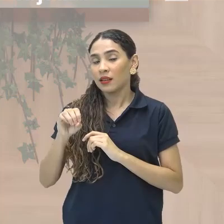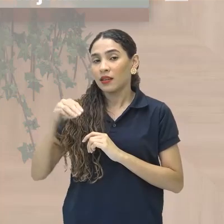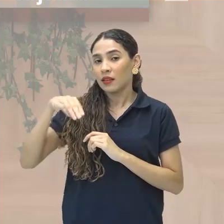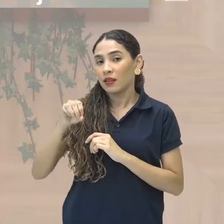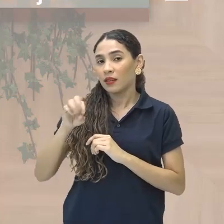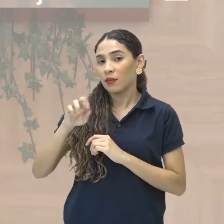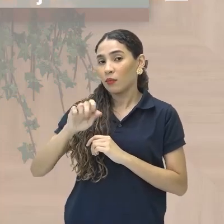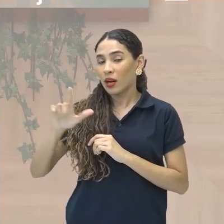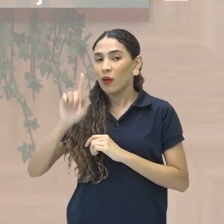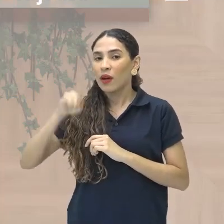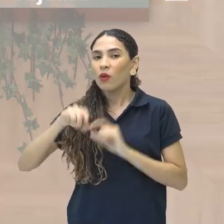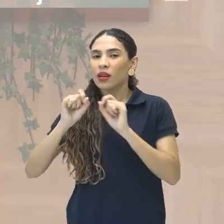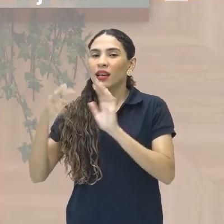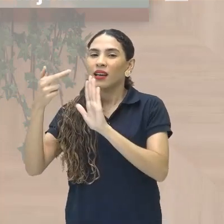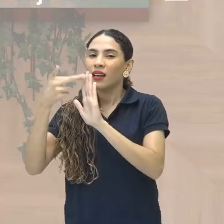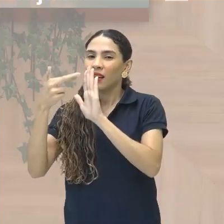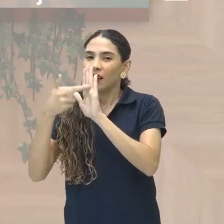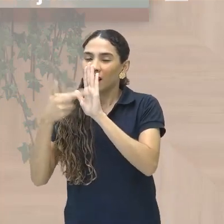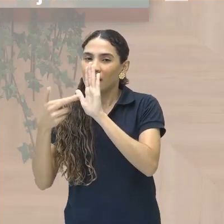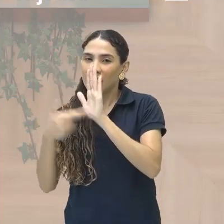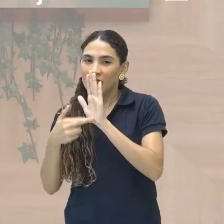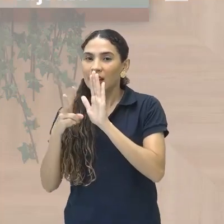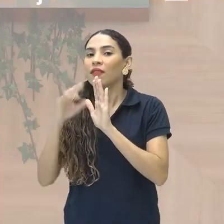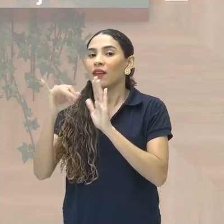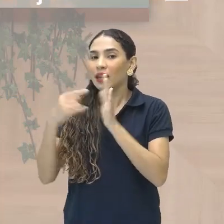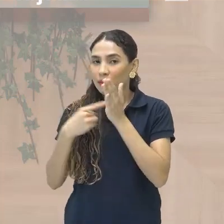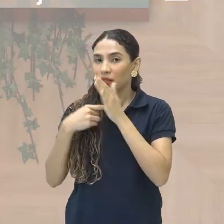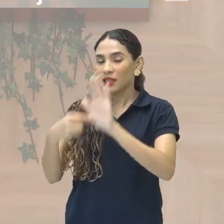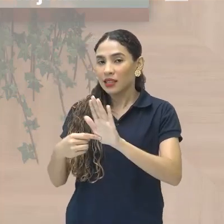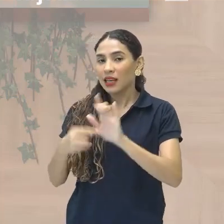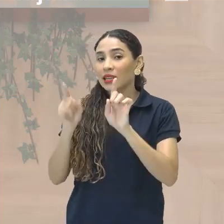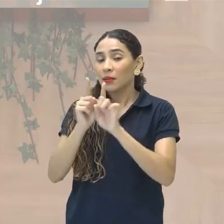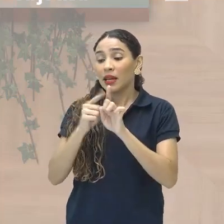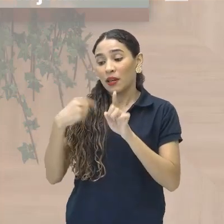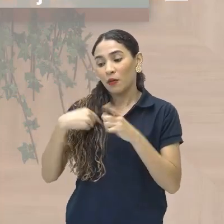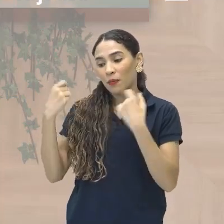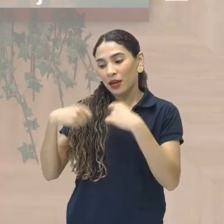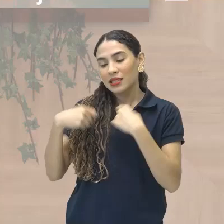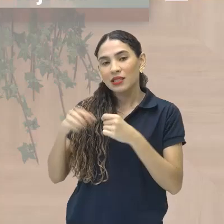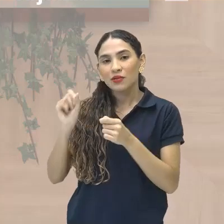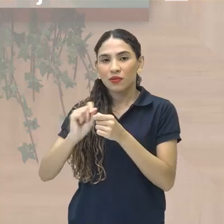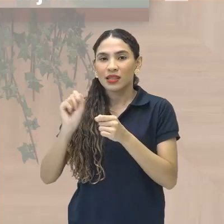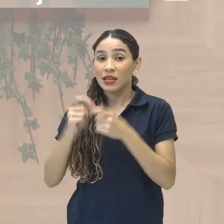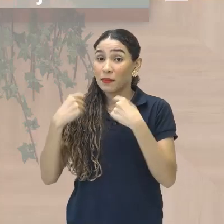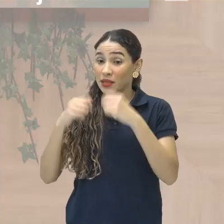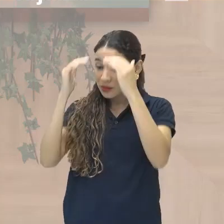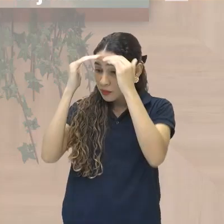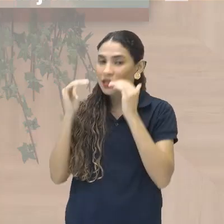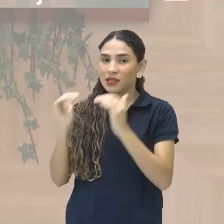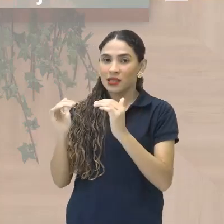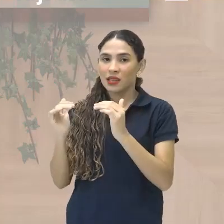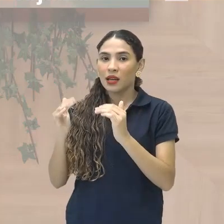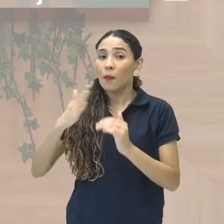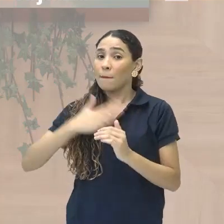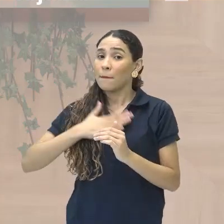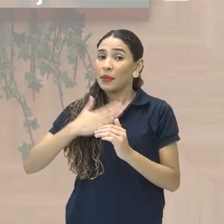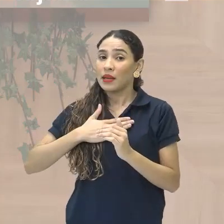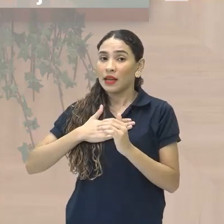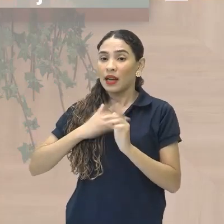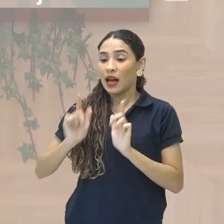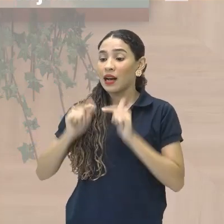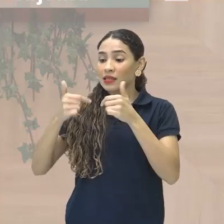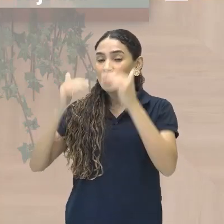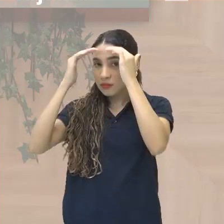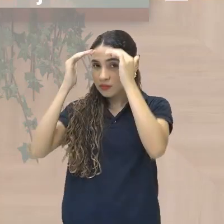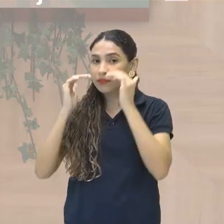é normativa. Ela traz esses princípios e ela diz, eu tenho que fazer, eu tenho que cumprir, né? O meu dever de fazer o